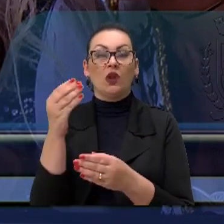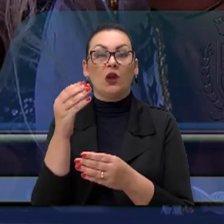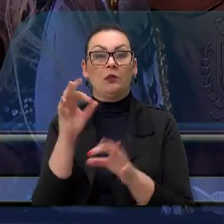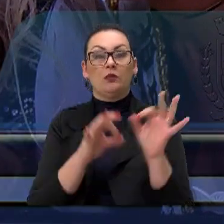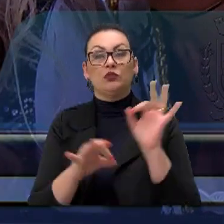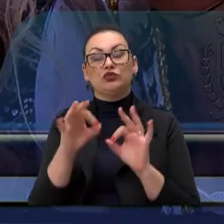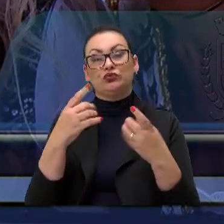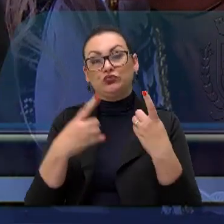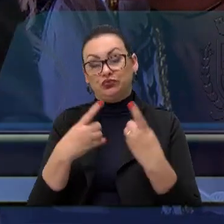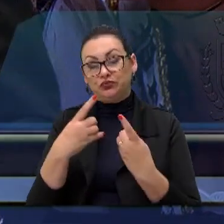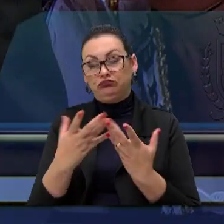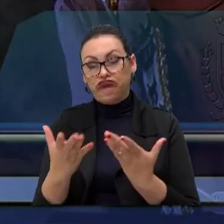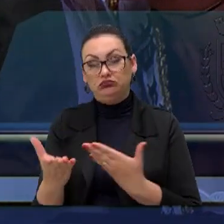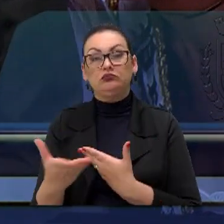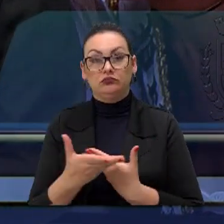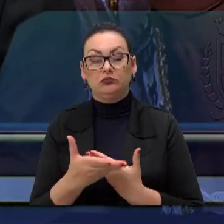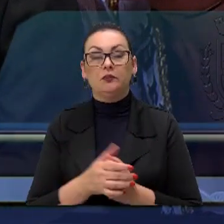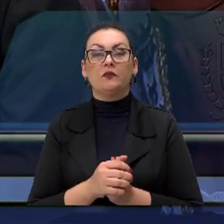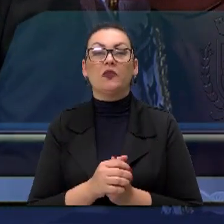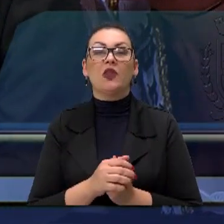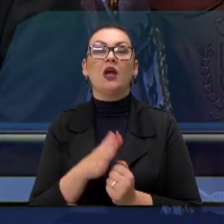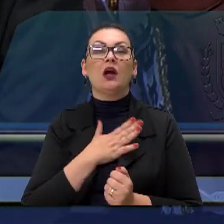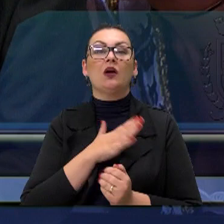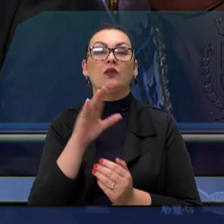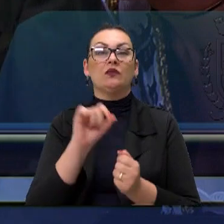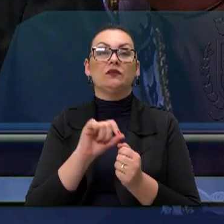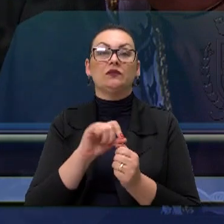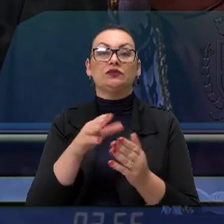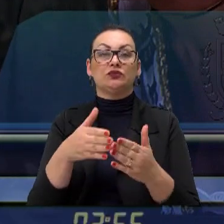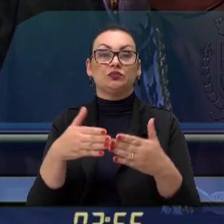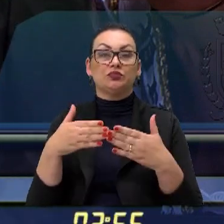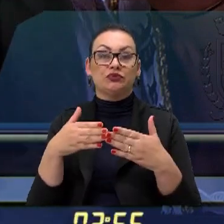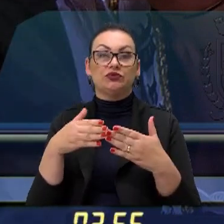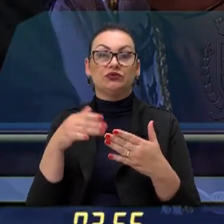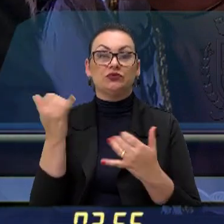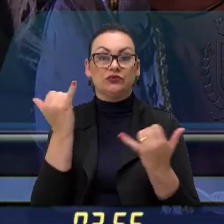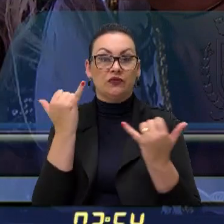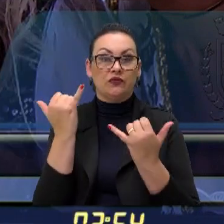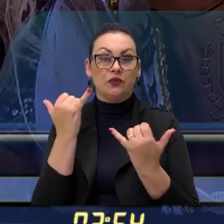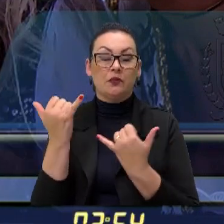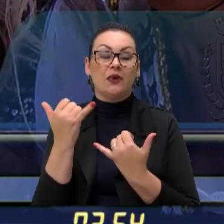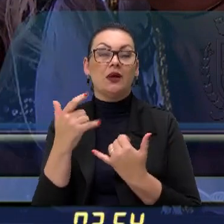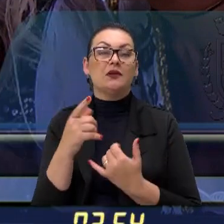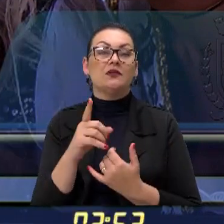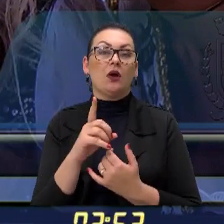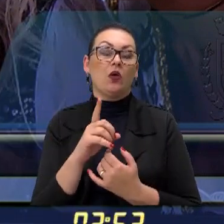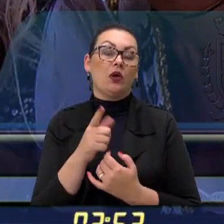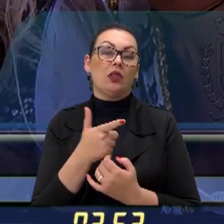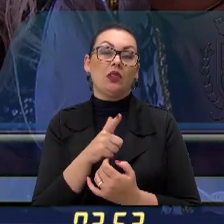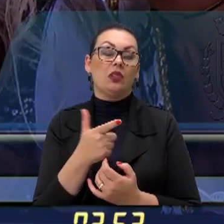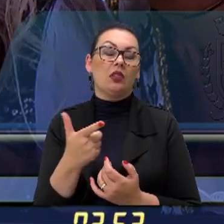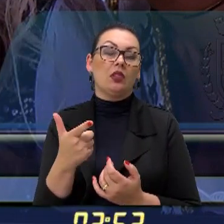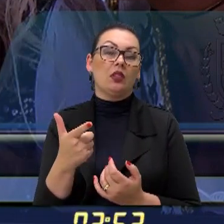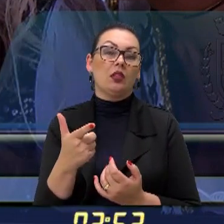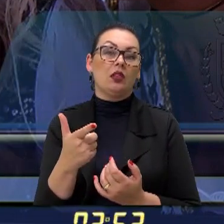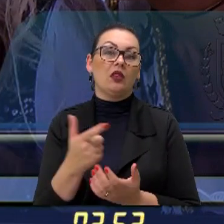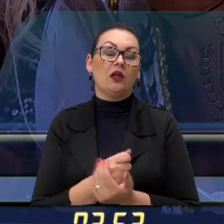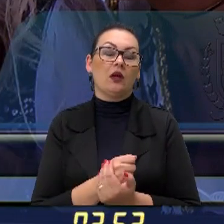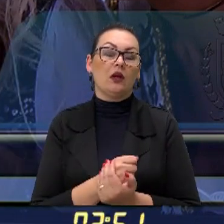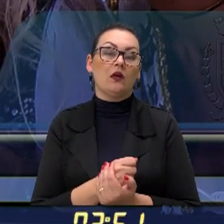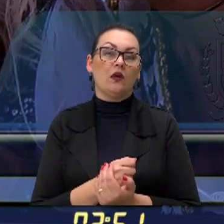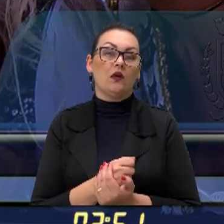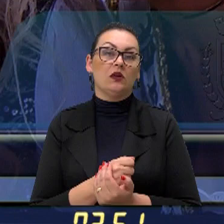aqui. Senhora presidente, eu fiz um pedido de informação que não calam